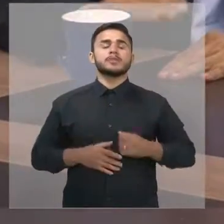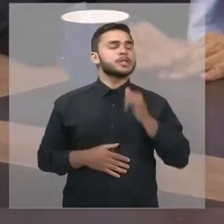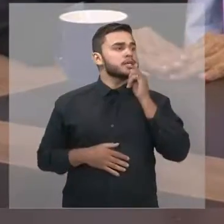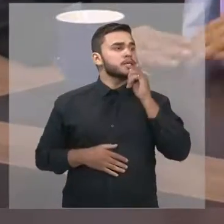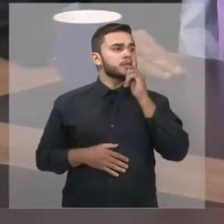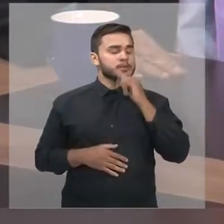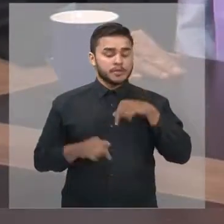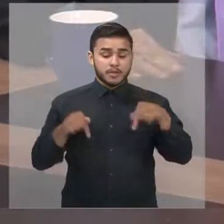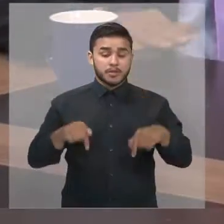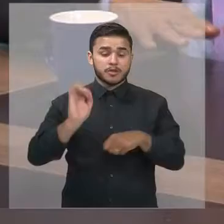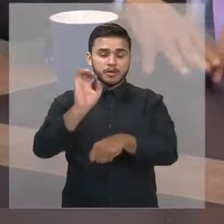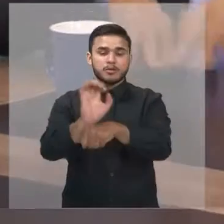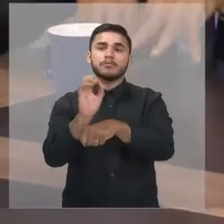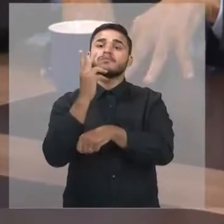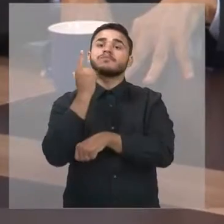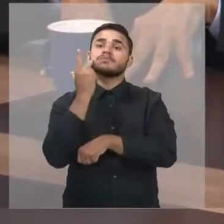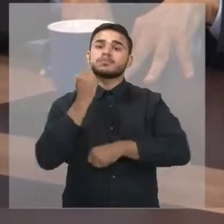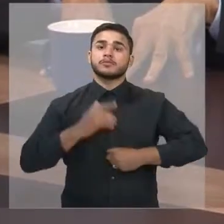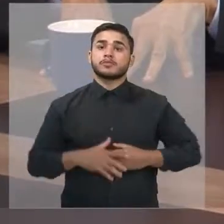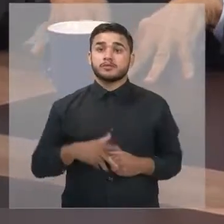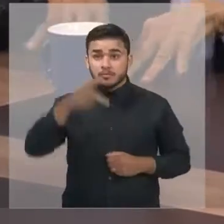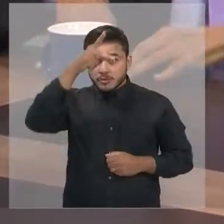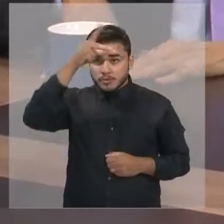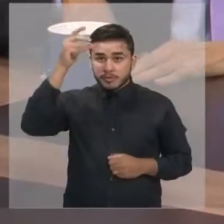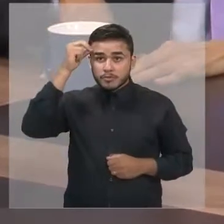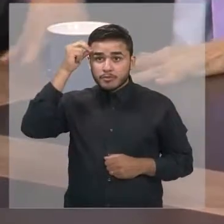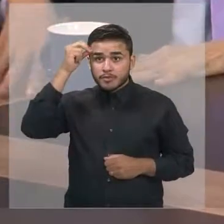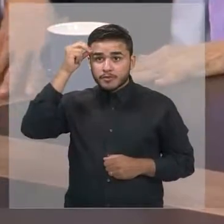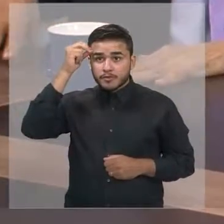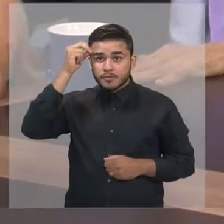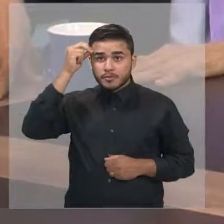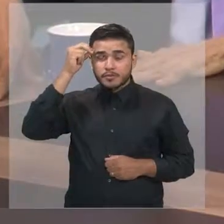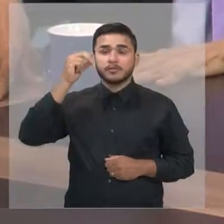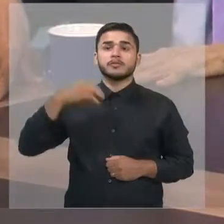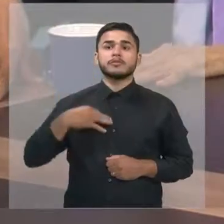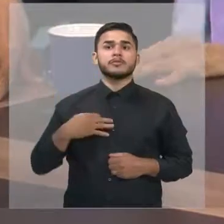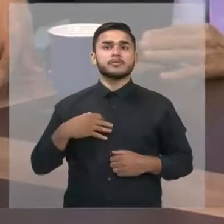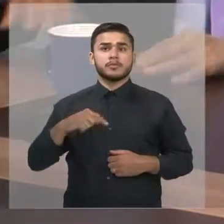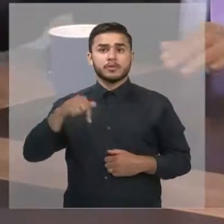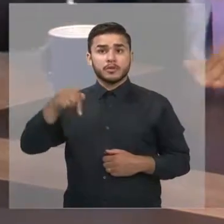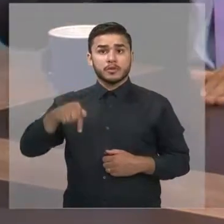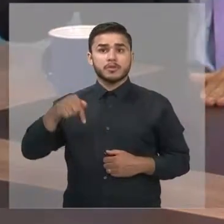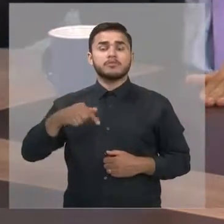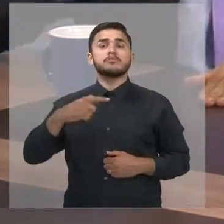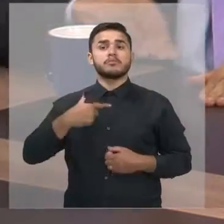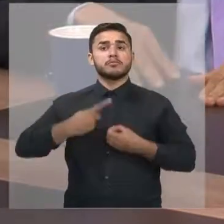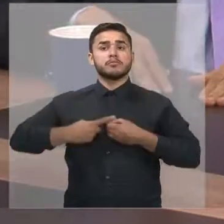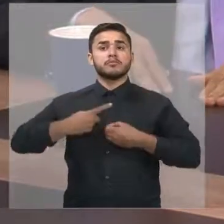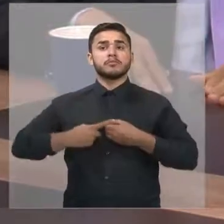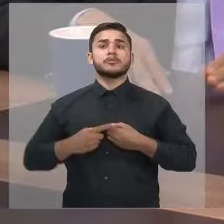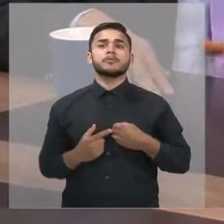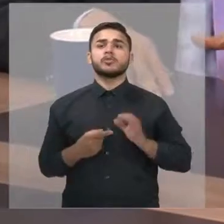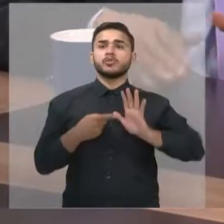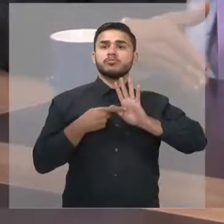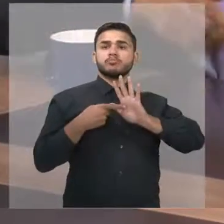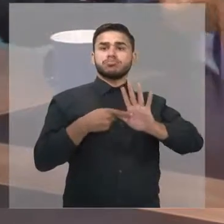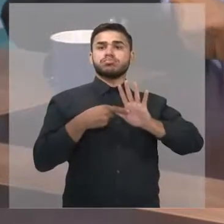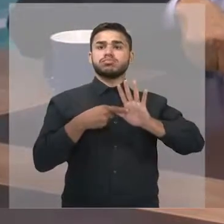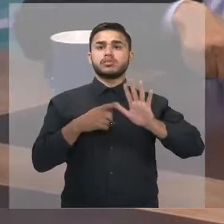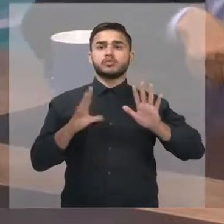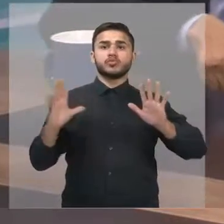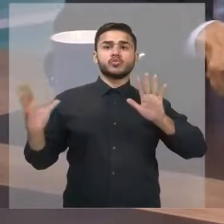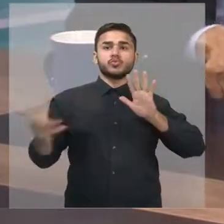mais expressiva. Vamos aqui para o Ceará. Você tem um prefeito municipal, que é a autoridade máxima no município, que